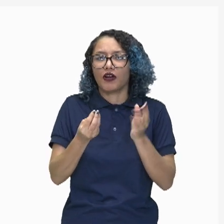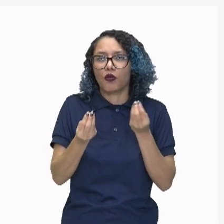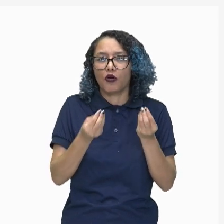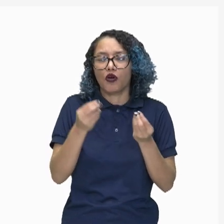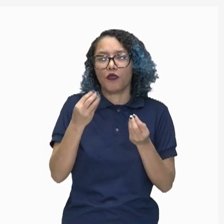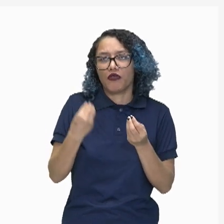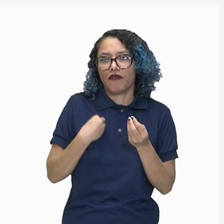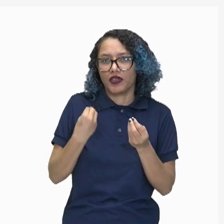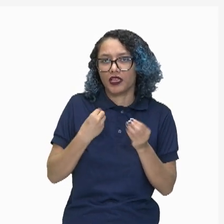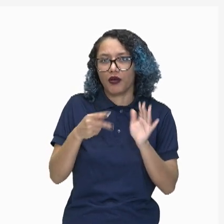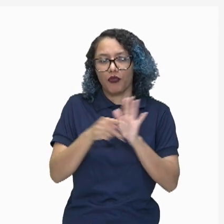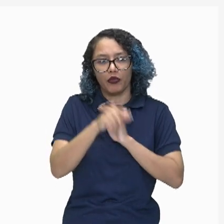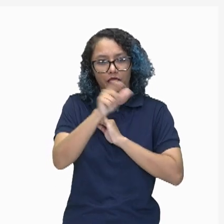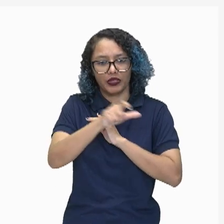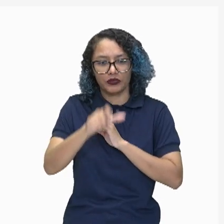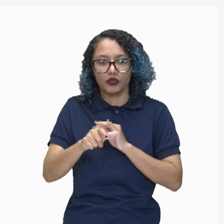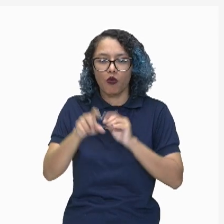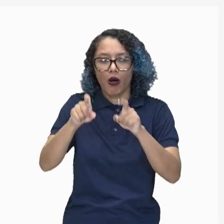Guimarães Rosa.